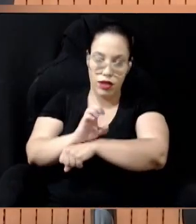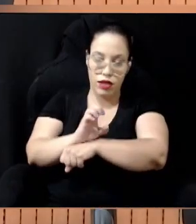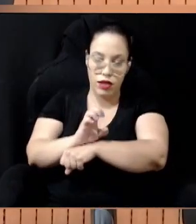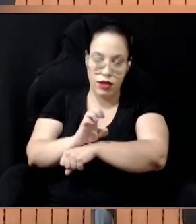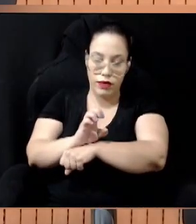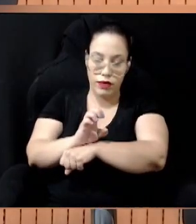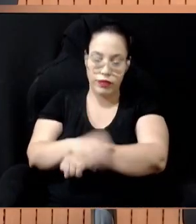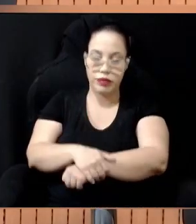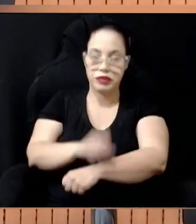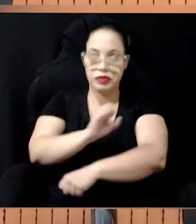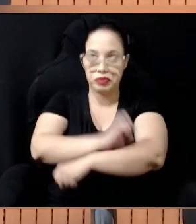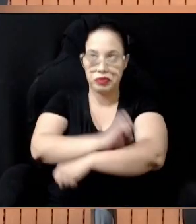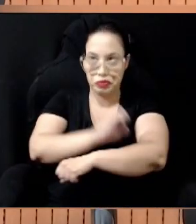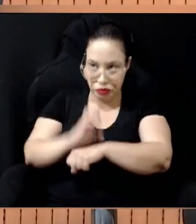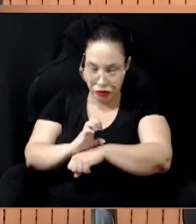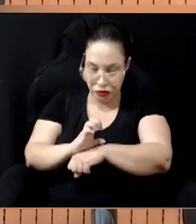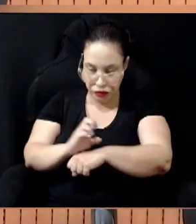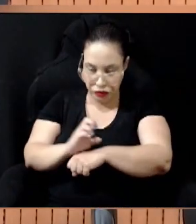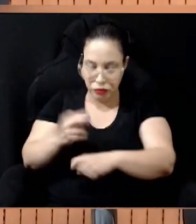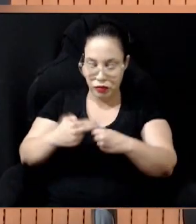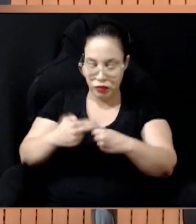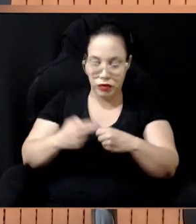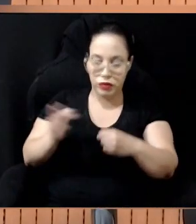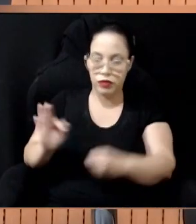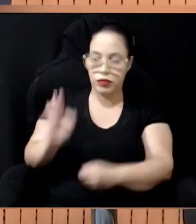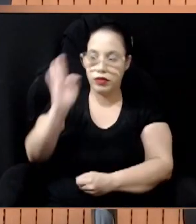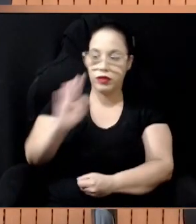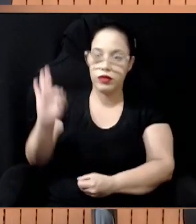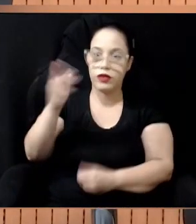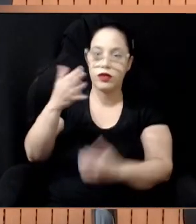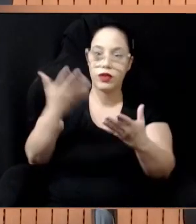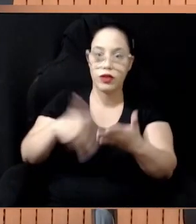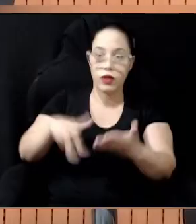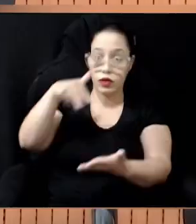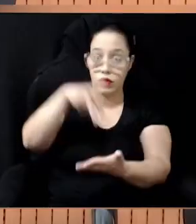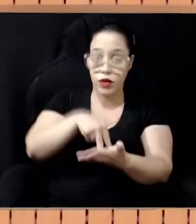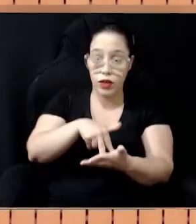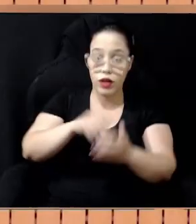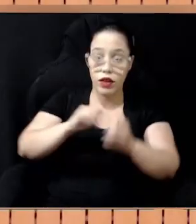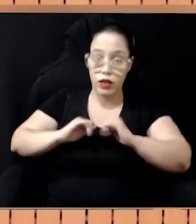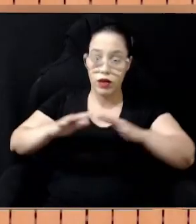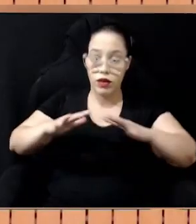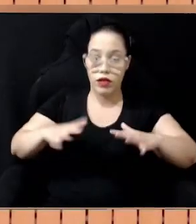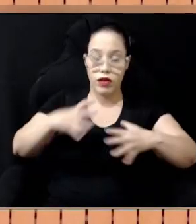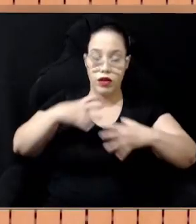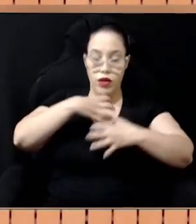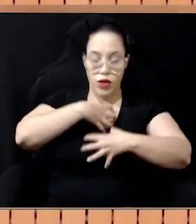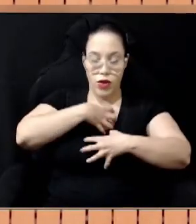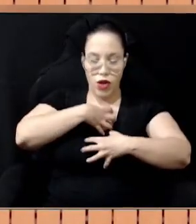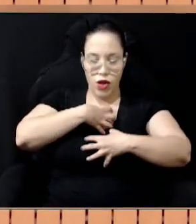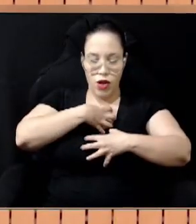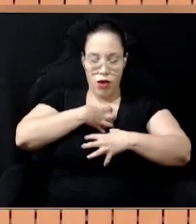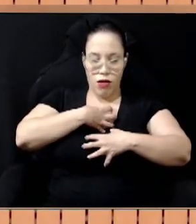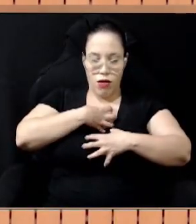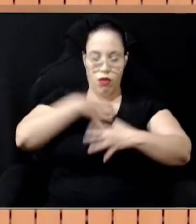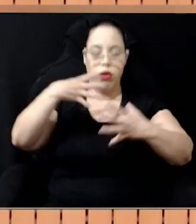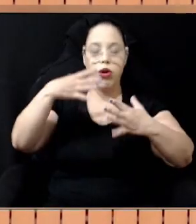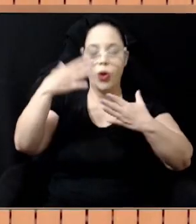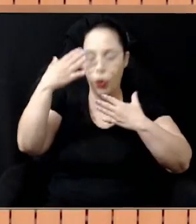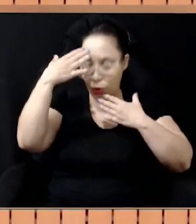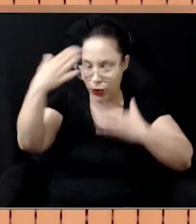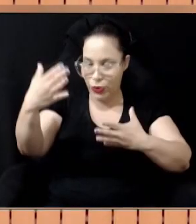o médico foi formado pela Unicamp a Universidade Estadual de Campinas hoje eu me coloco diante de vocês com coração realmente cheio